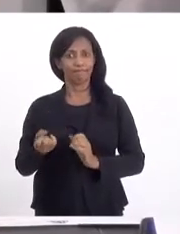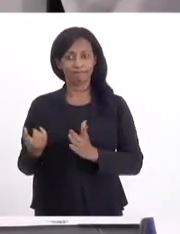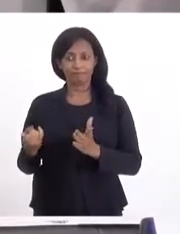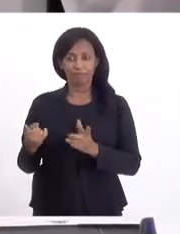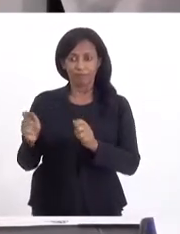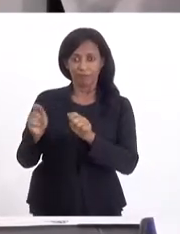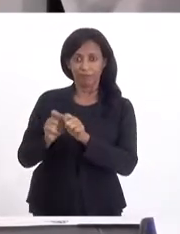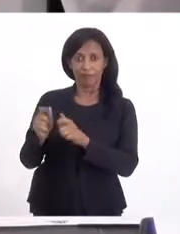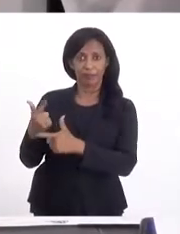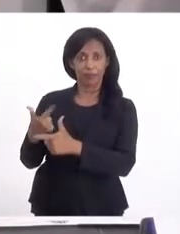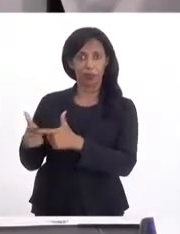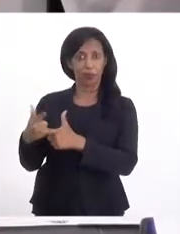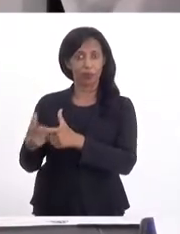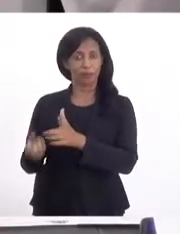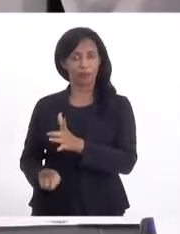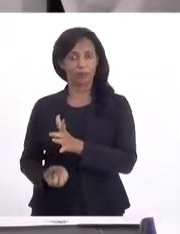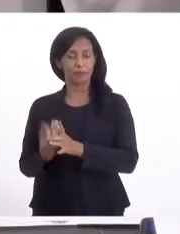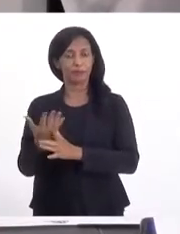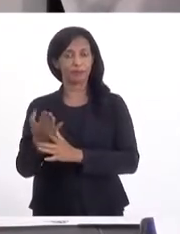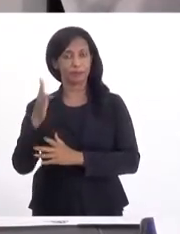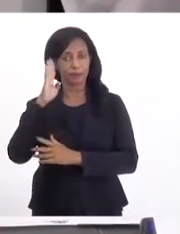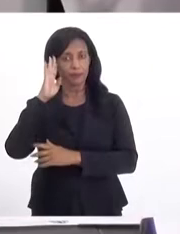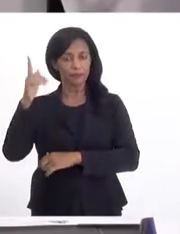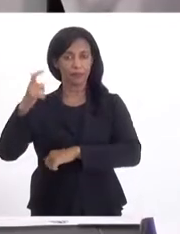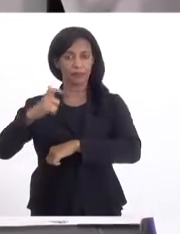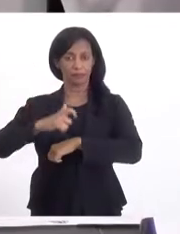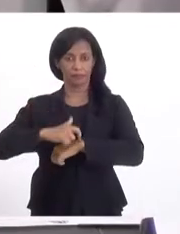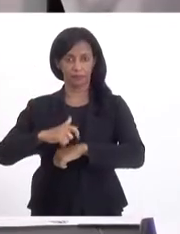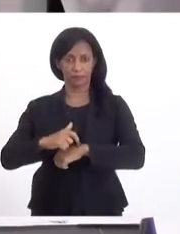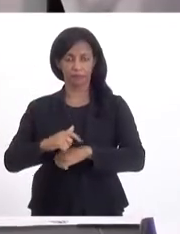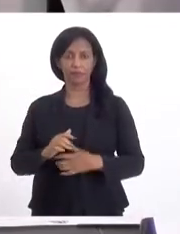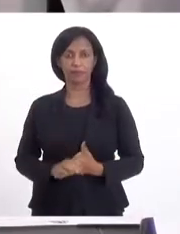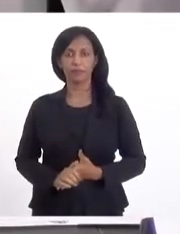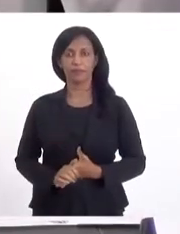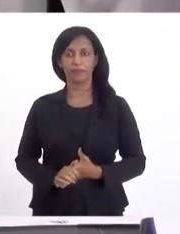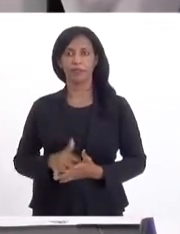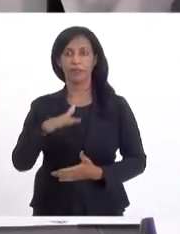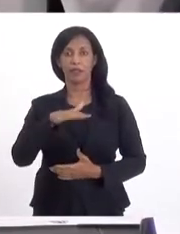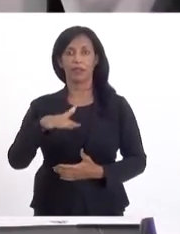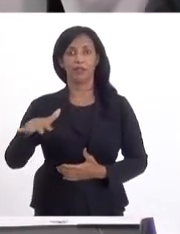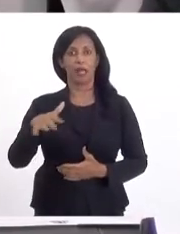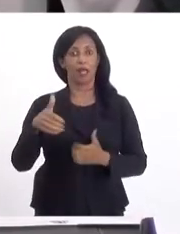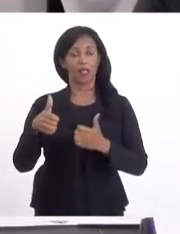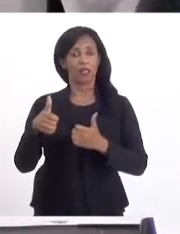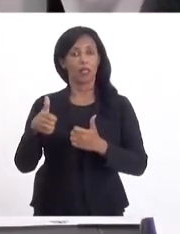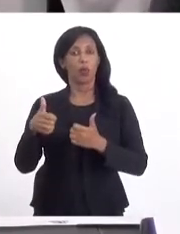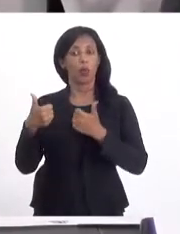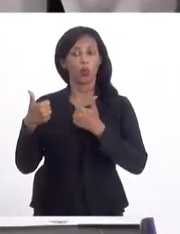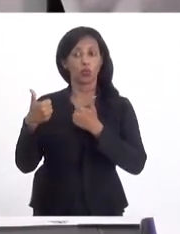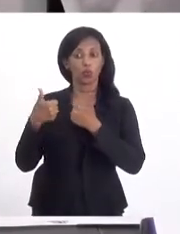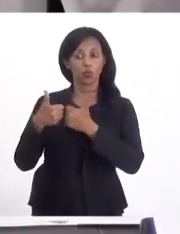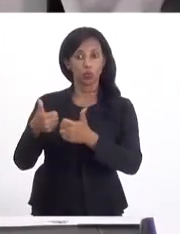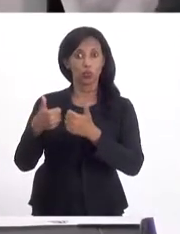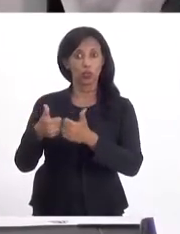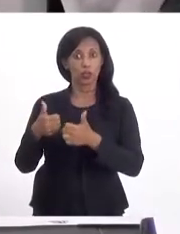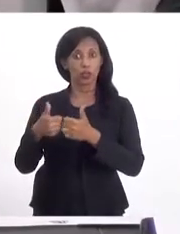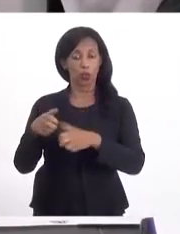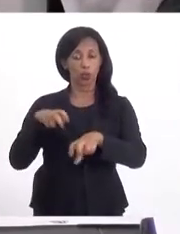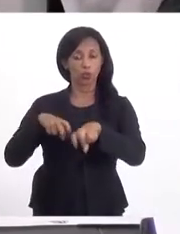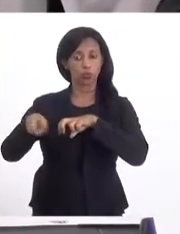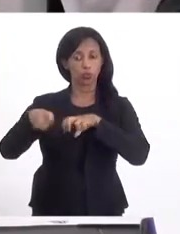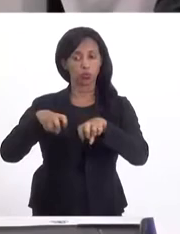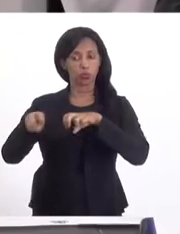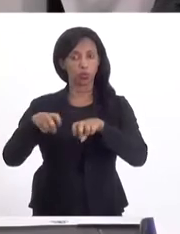elefante branco, principalmente nesse momento que a área de transporte tem grave deficiência